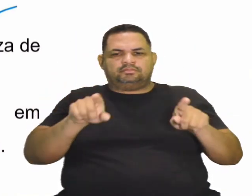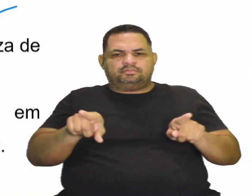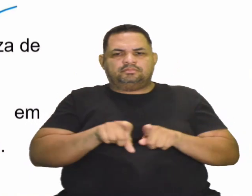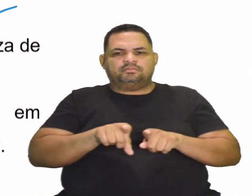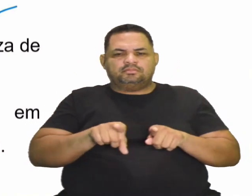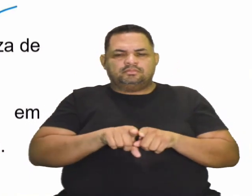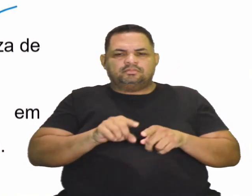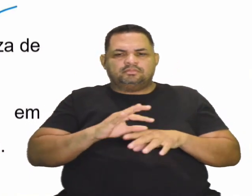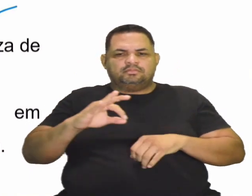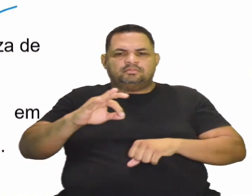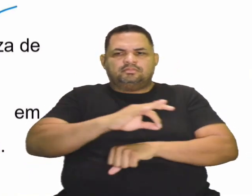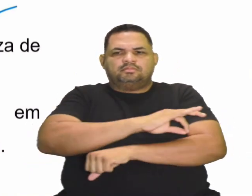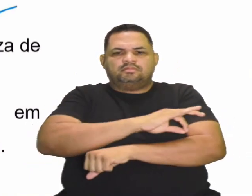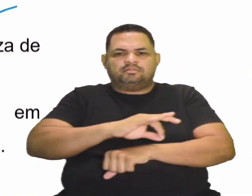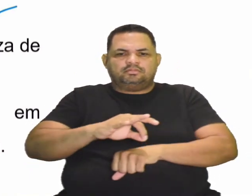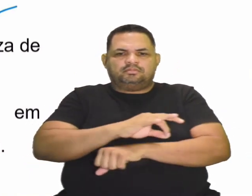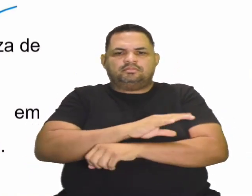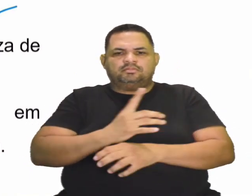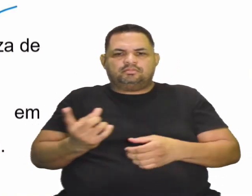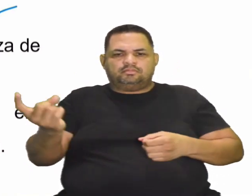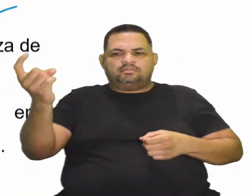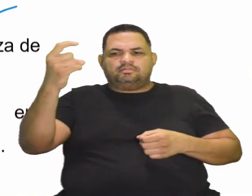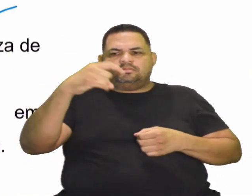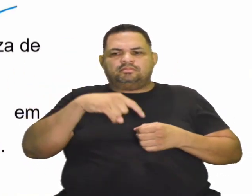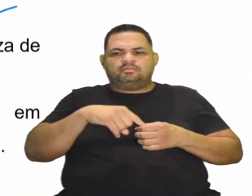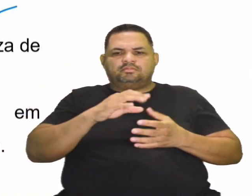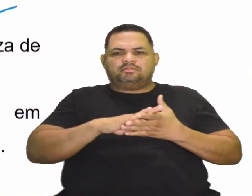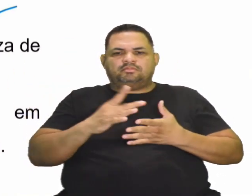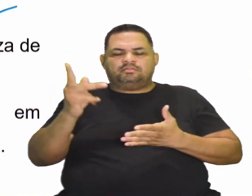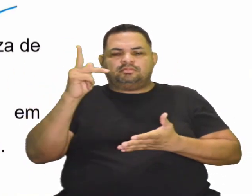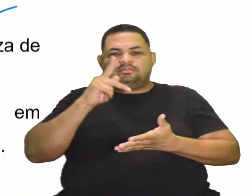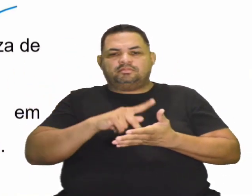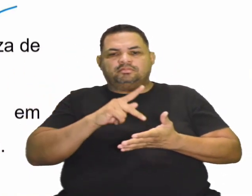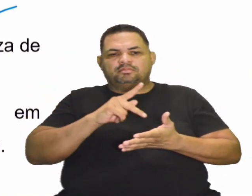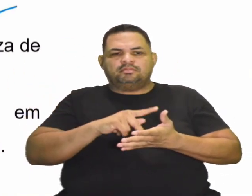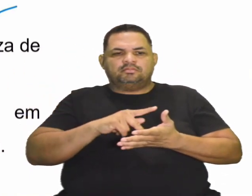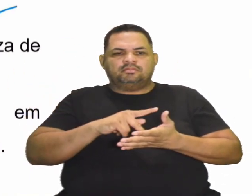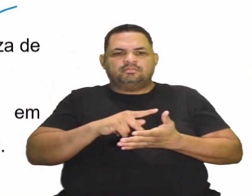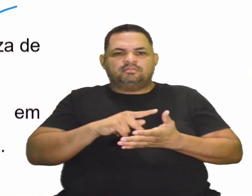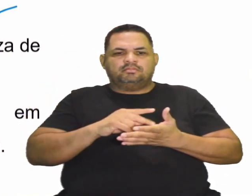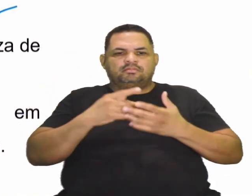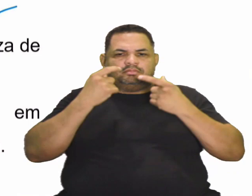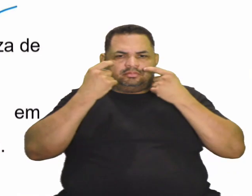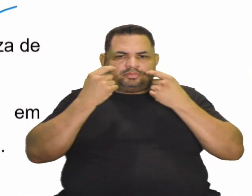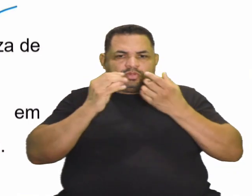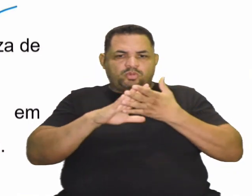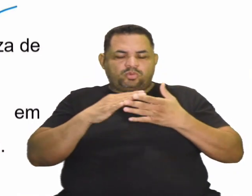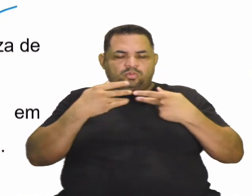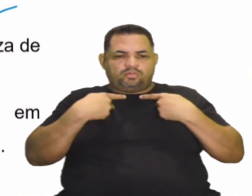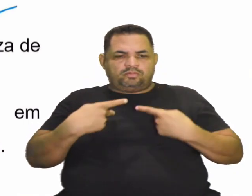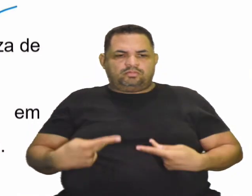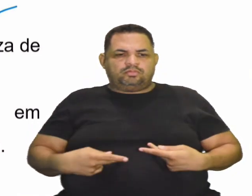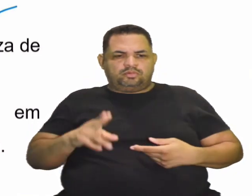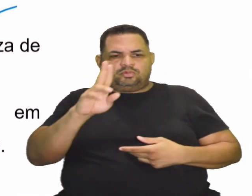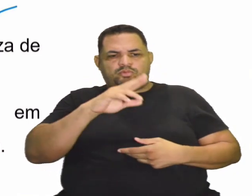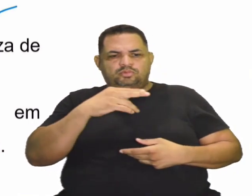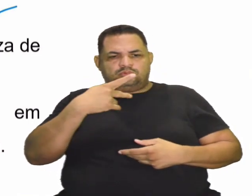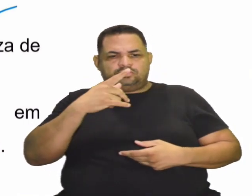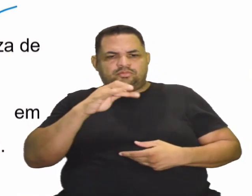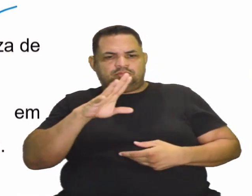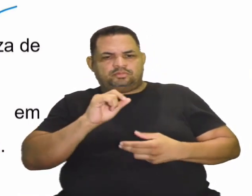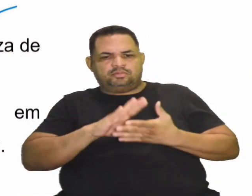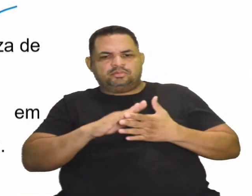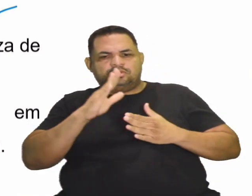arquitetura, estava voltado para as questões da realidade, né? Questões humanas. Uso da perspectiva,